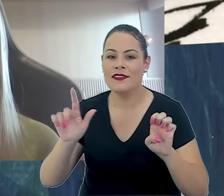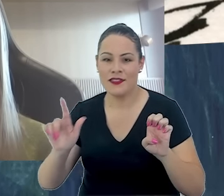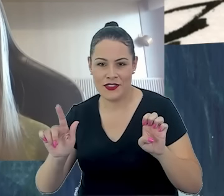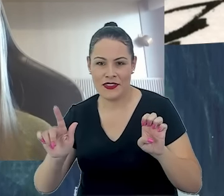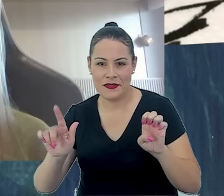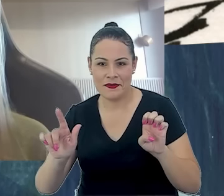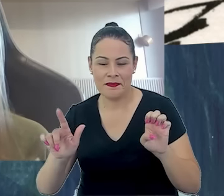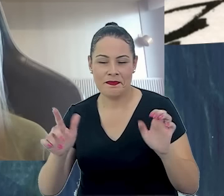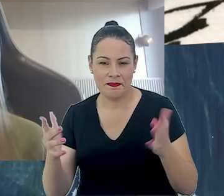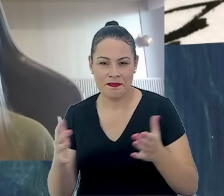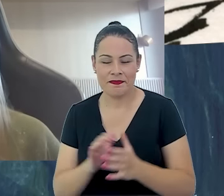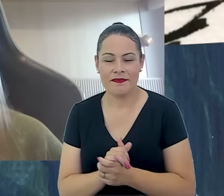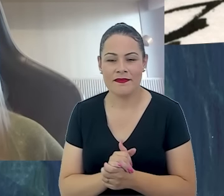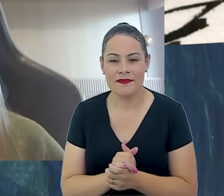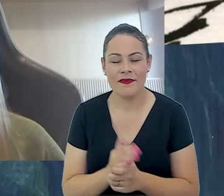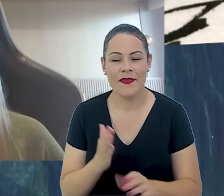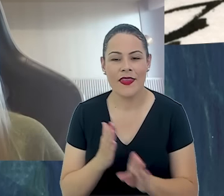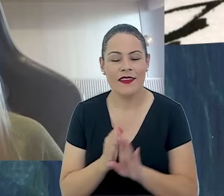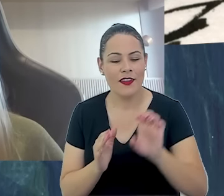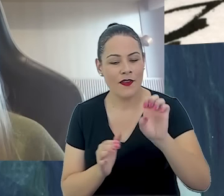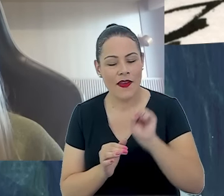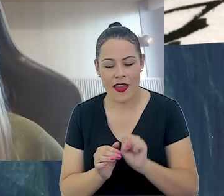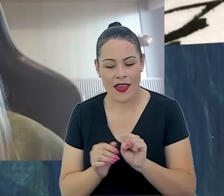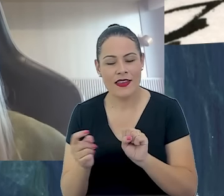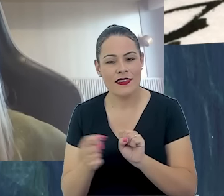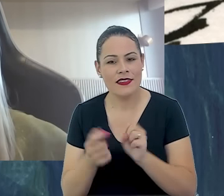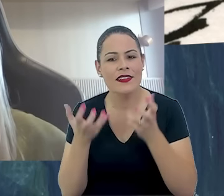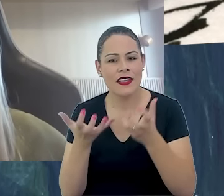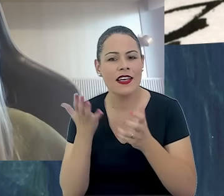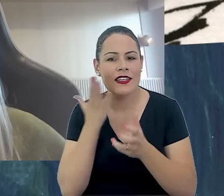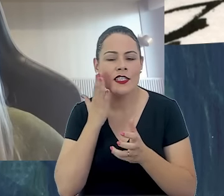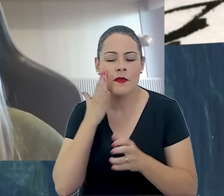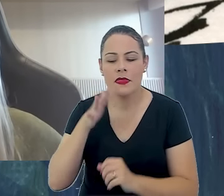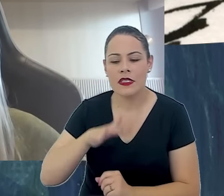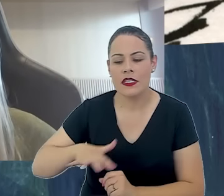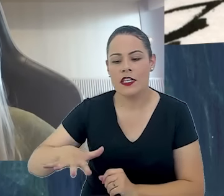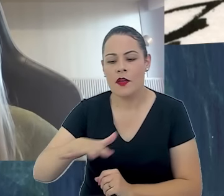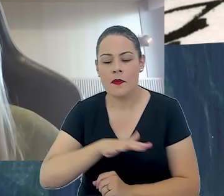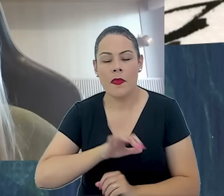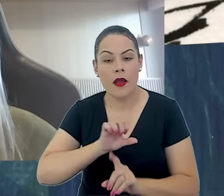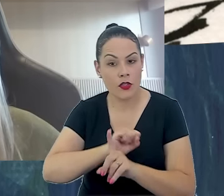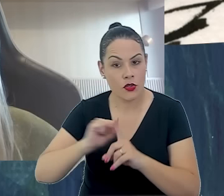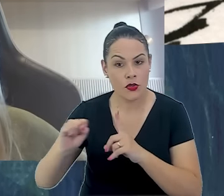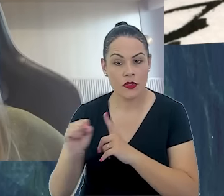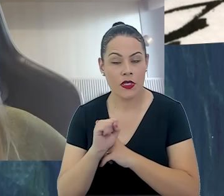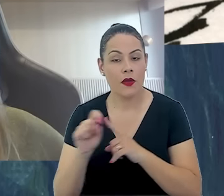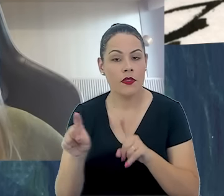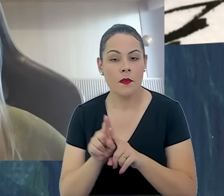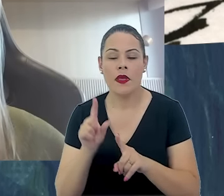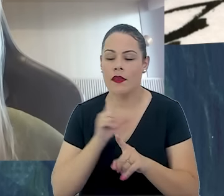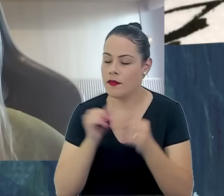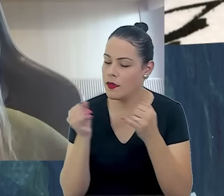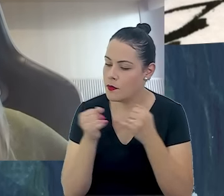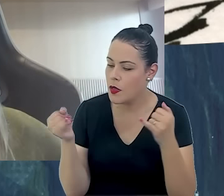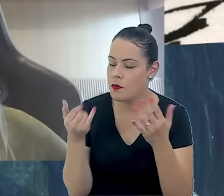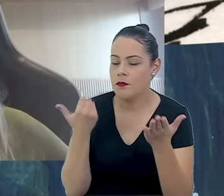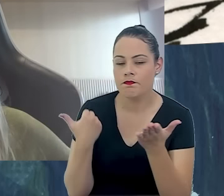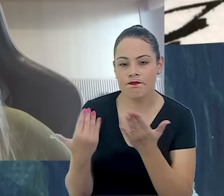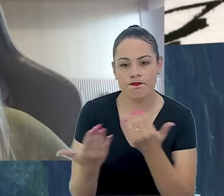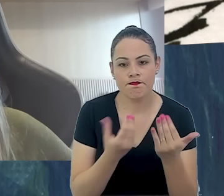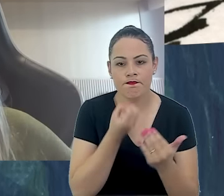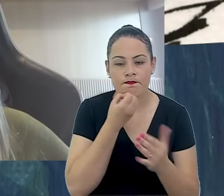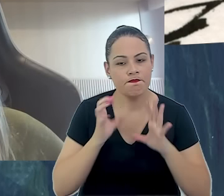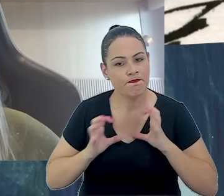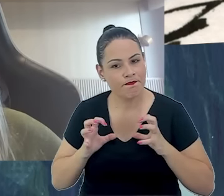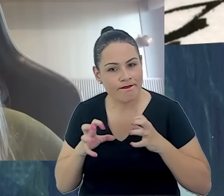o S e o G, né? Então, que é essa parte social, que tem que ter um alinhamento, tem